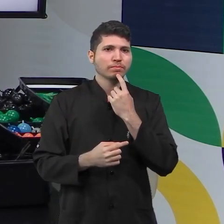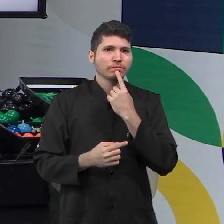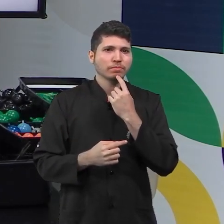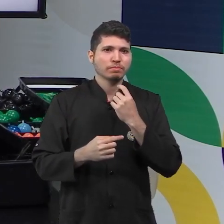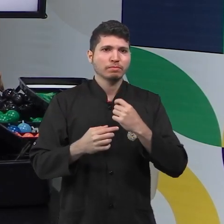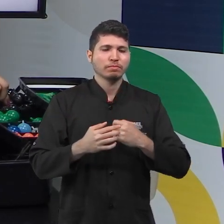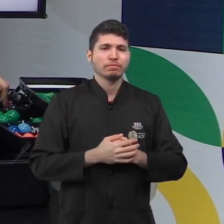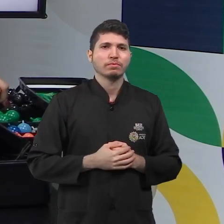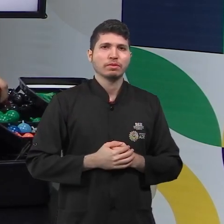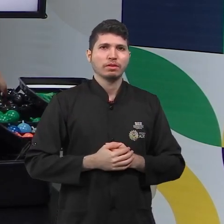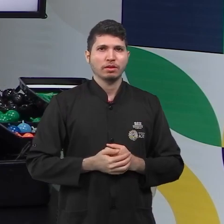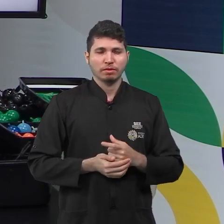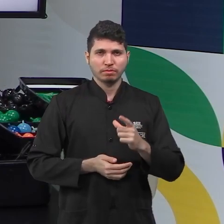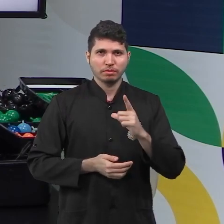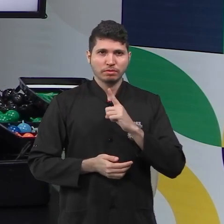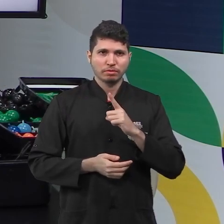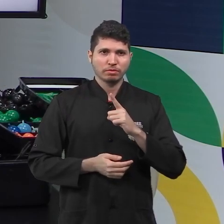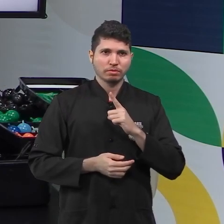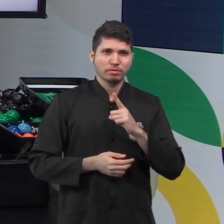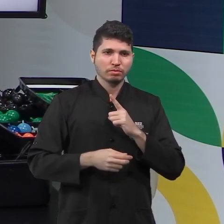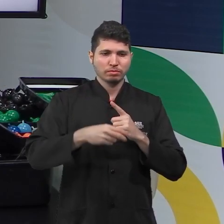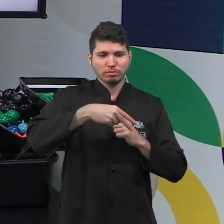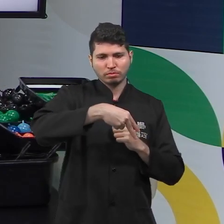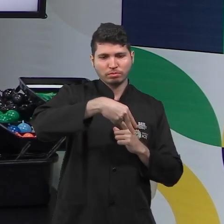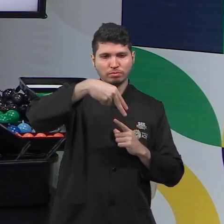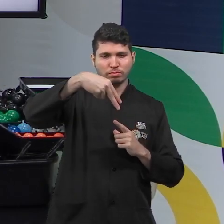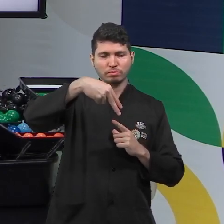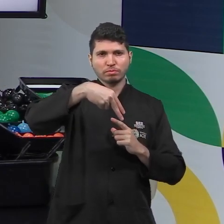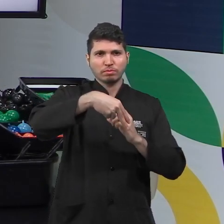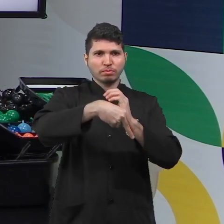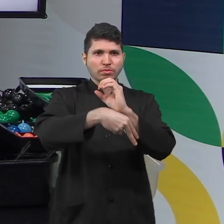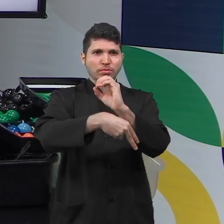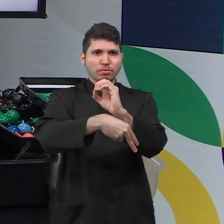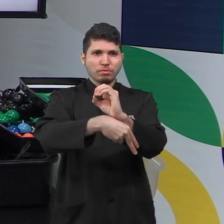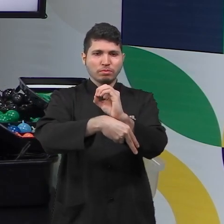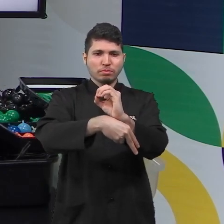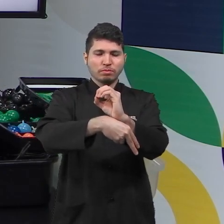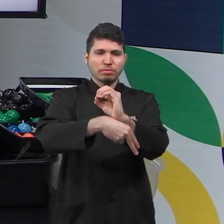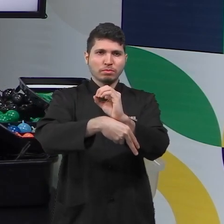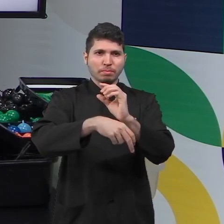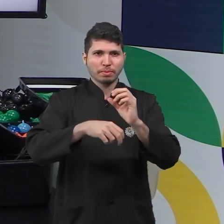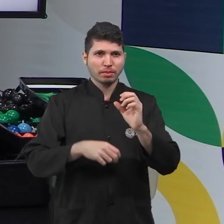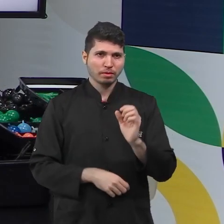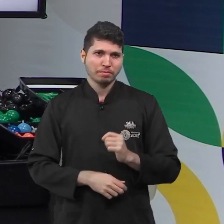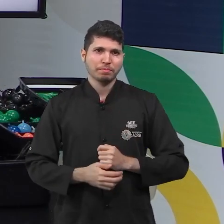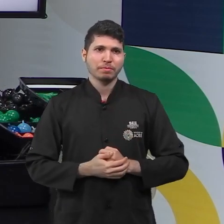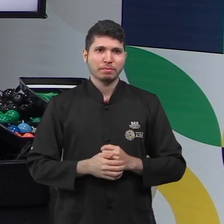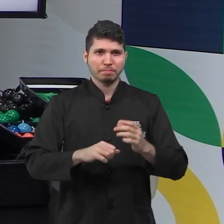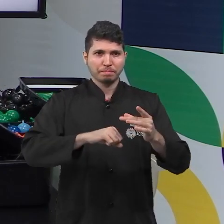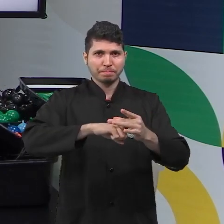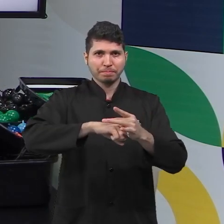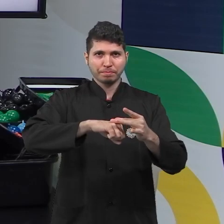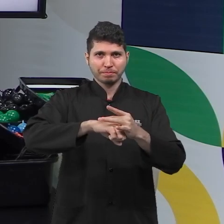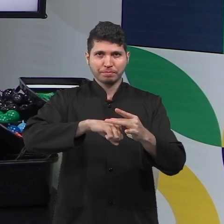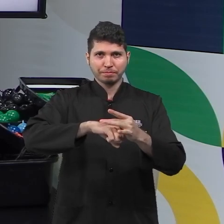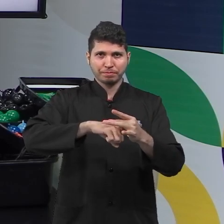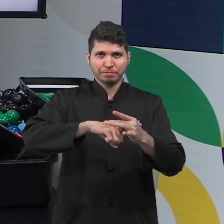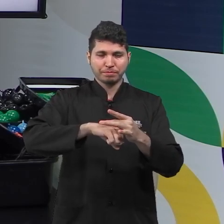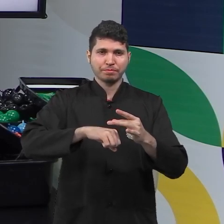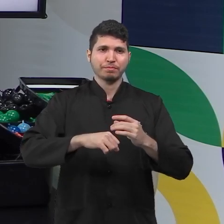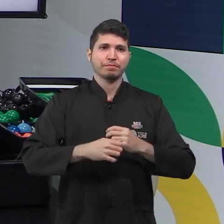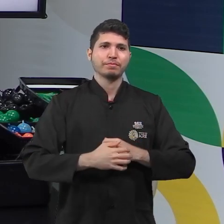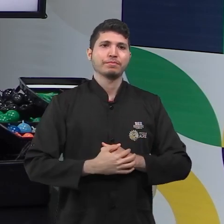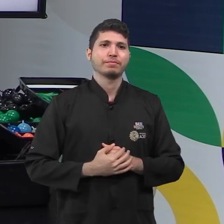dupla ligação com o oxigênio, representado por essa aqui, ó, por essa bolinha preta. A gente vai fazer aqui